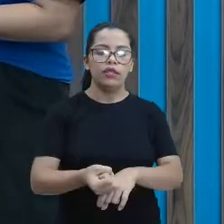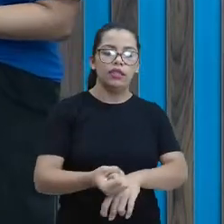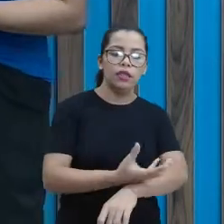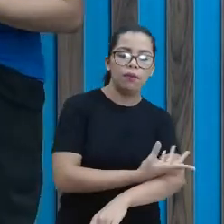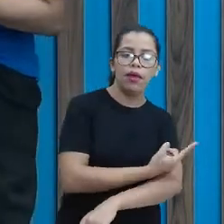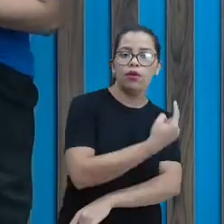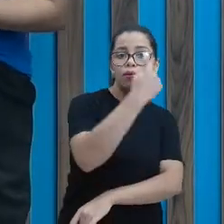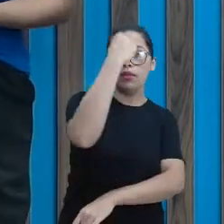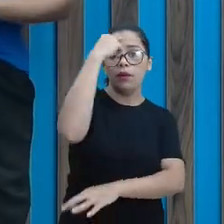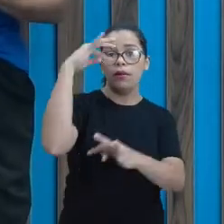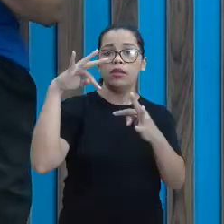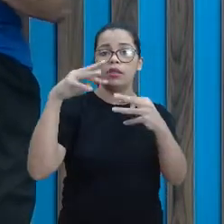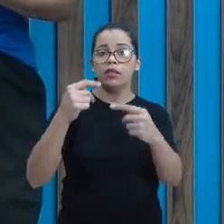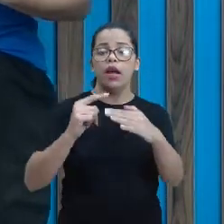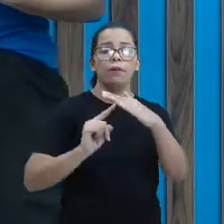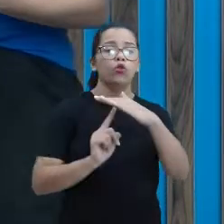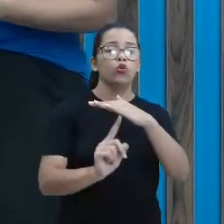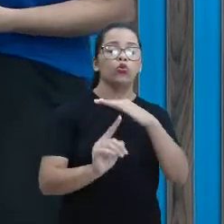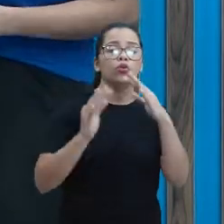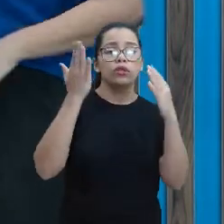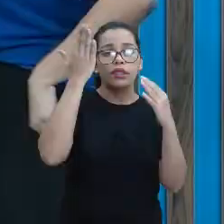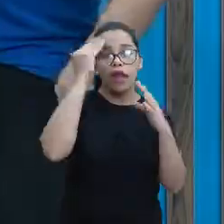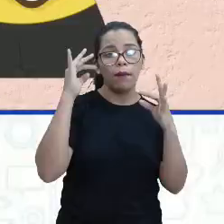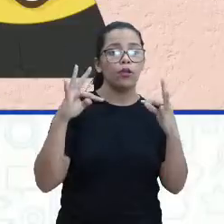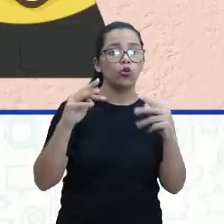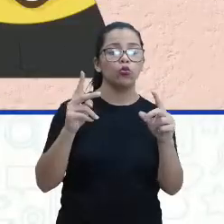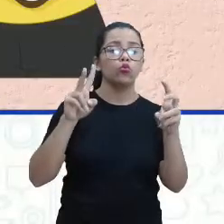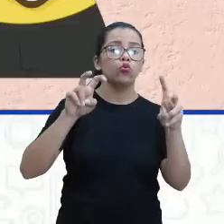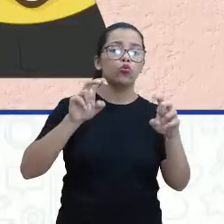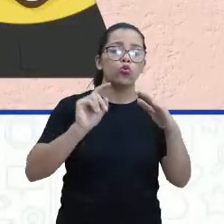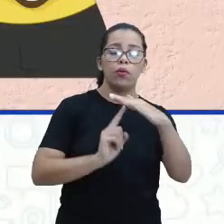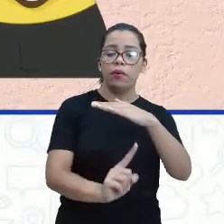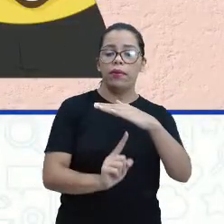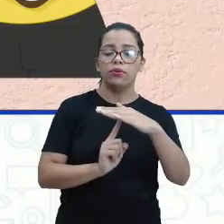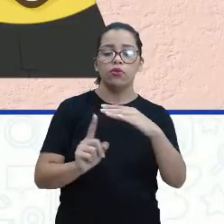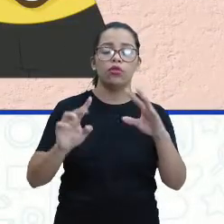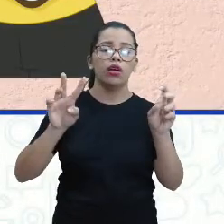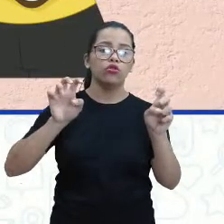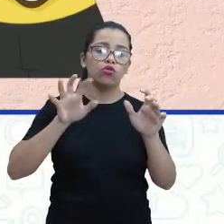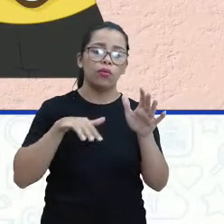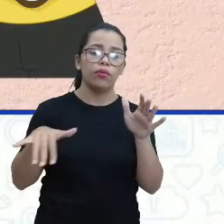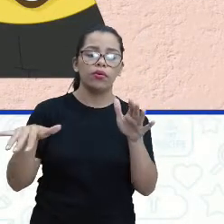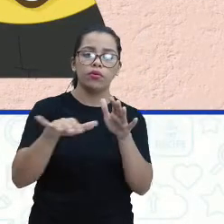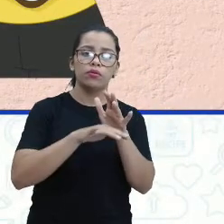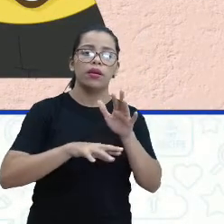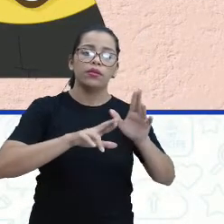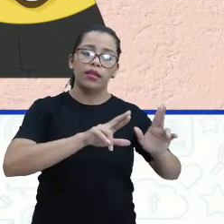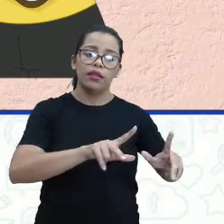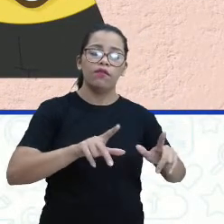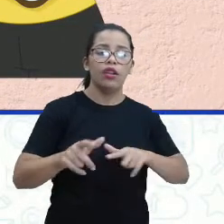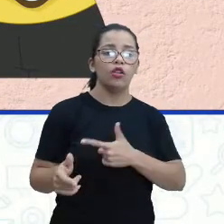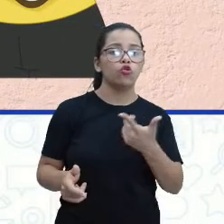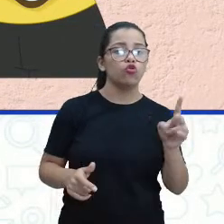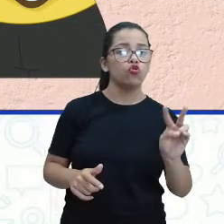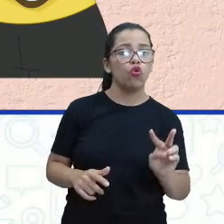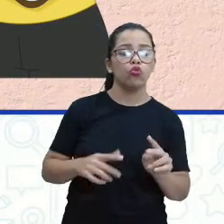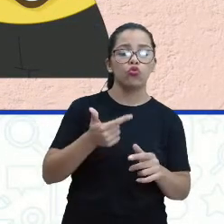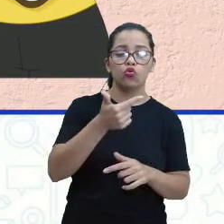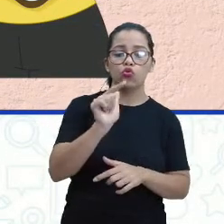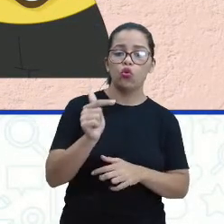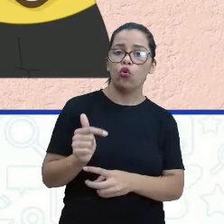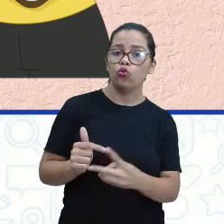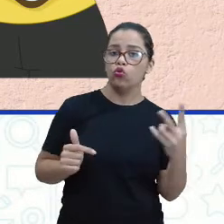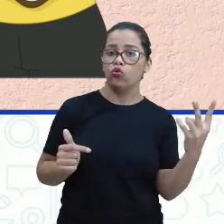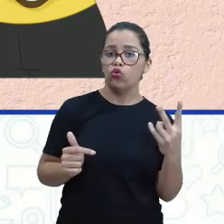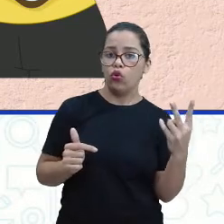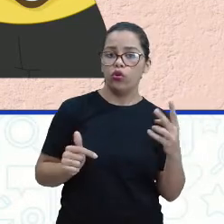sobre os personagens, sobre os espaços. Então, diferente do narrador observador, que conta os fatos por sua